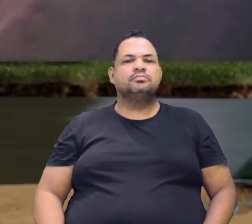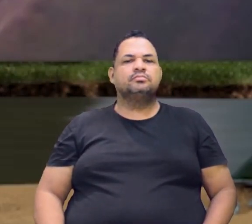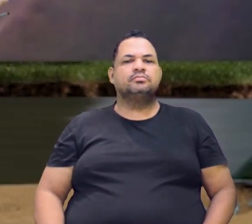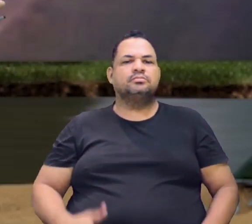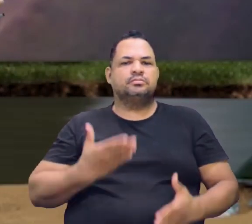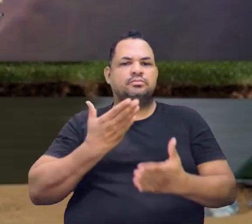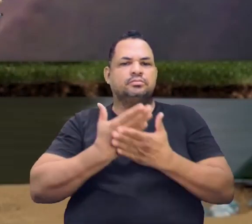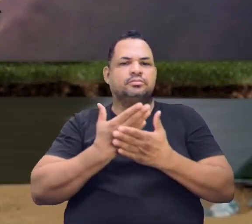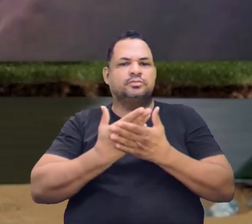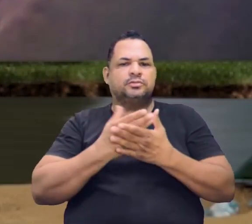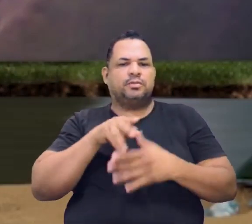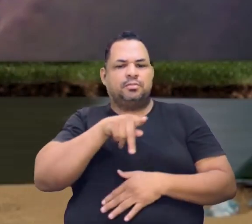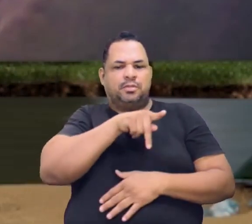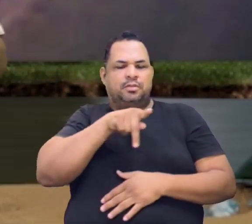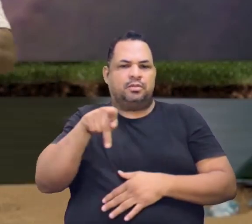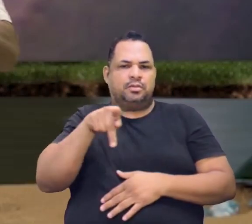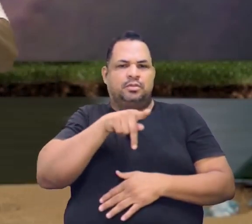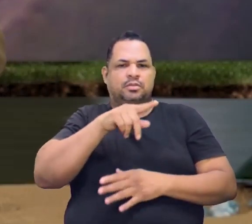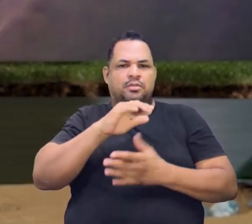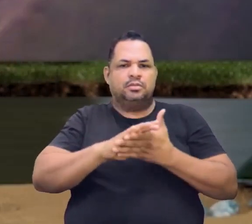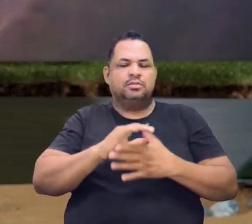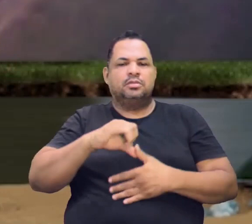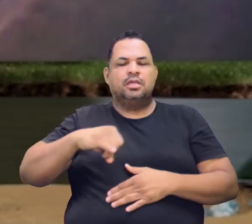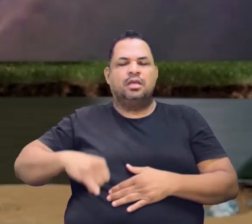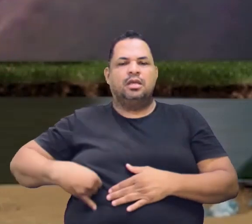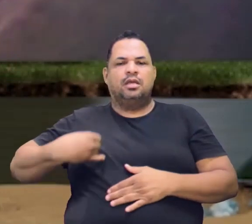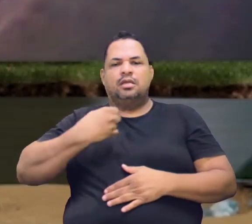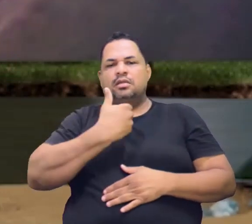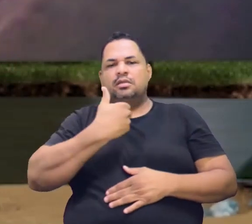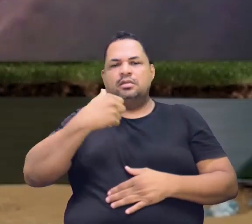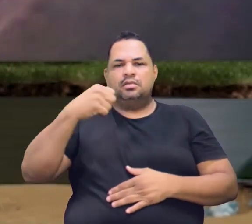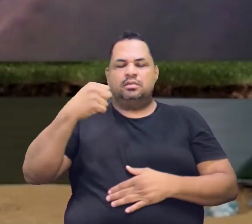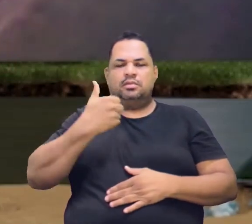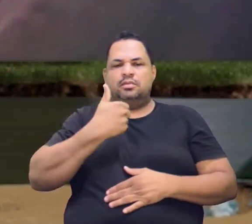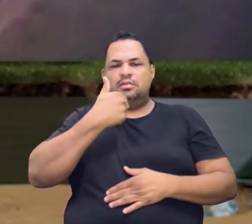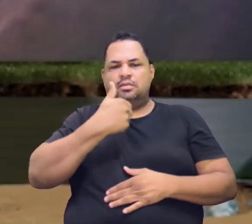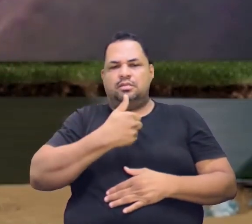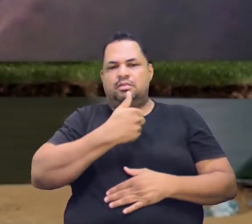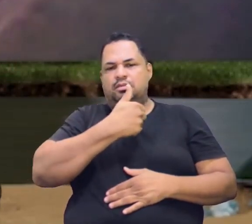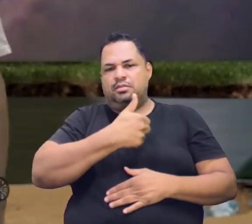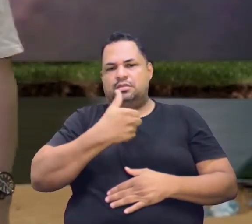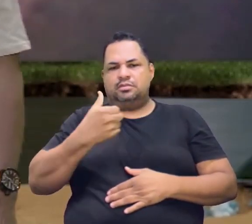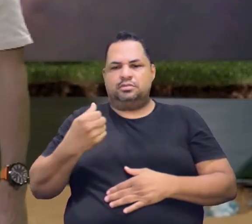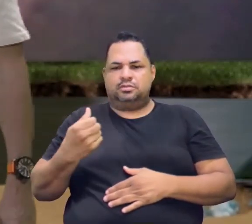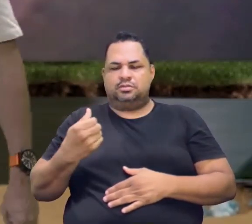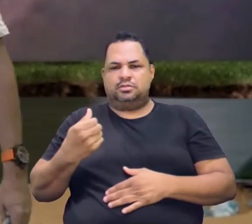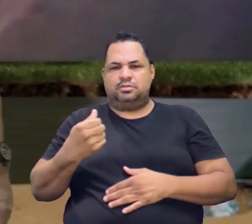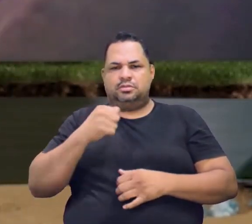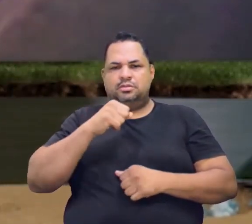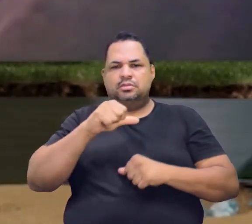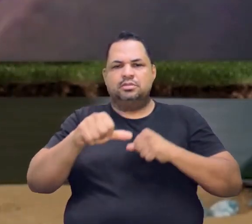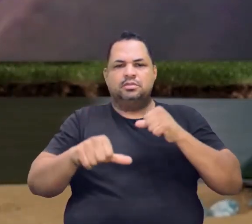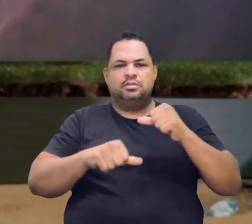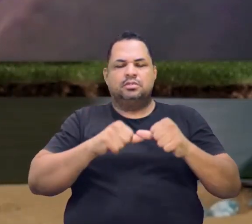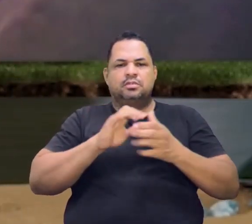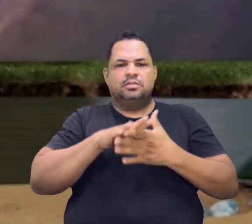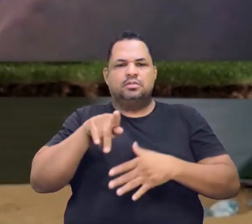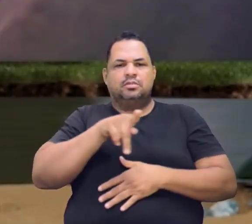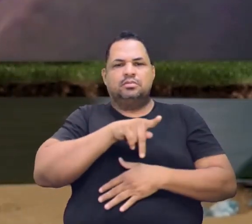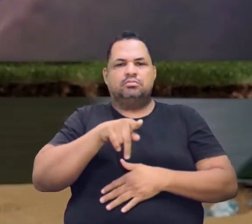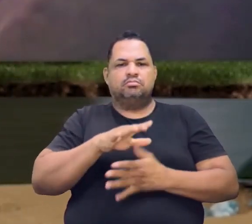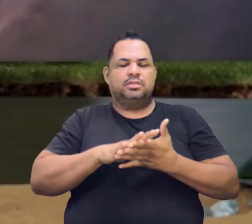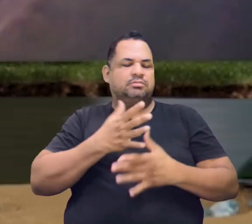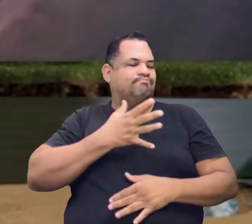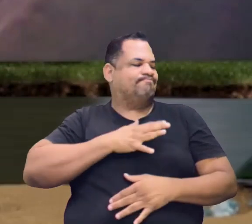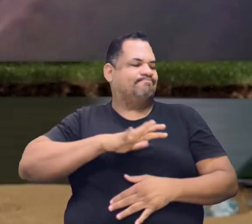acaba estudando magistério e aos 16 anos ele se forma professor magistério. Mas ele não